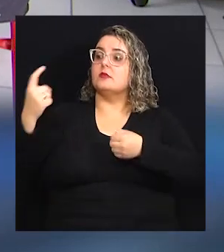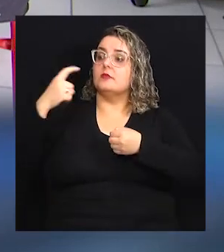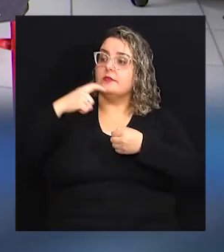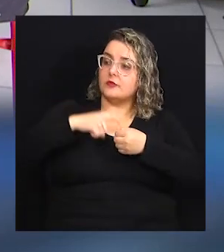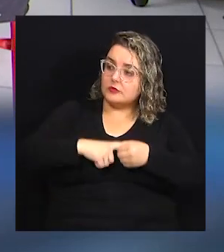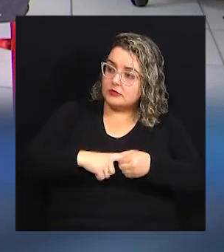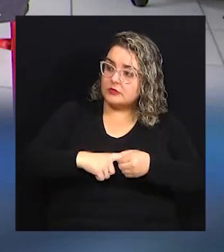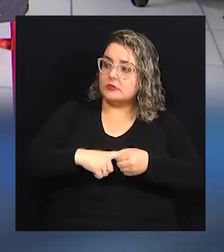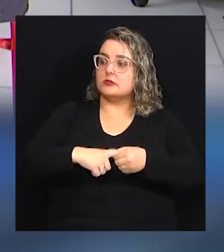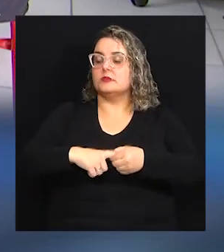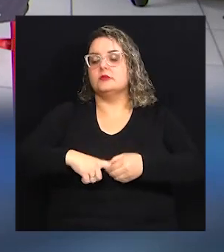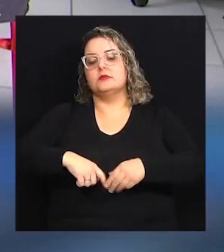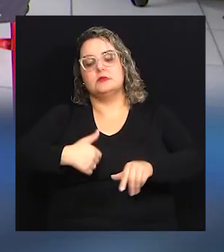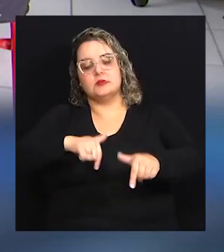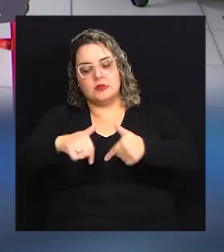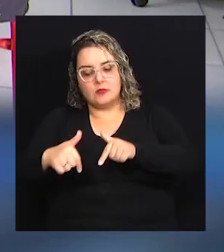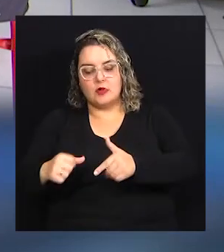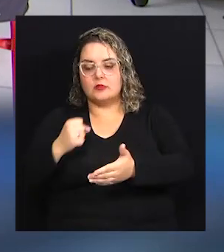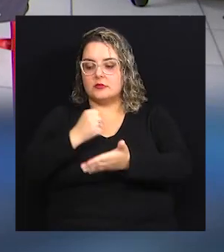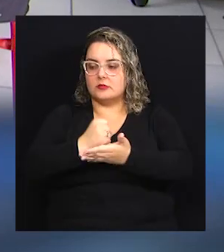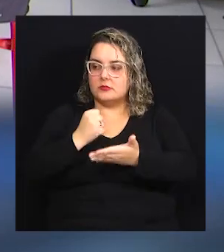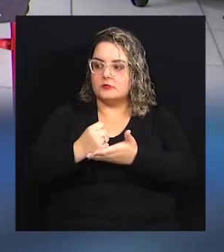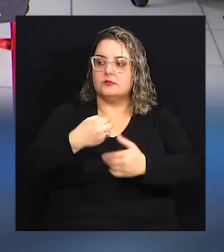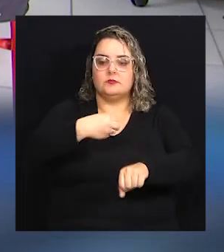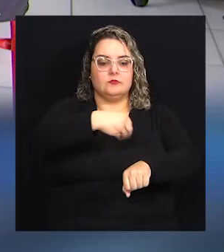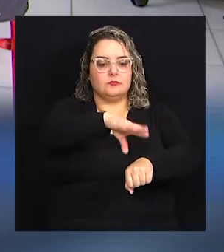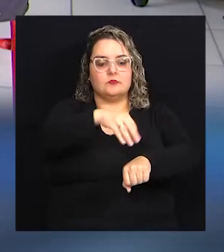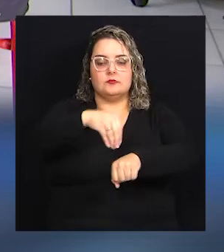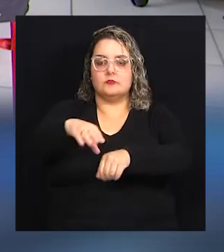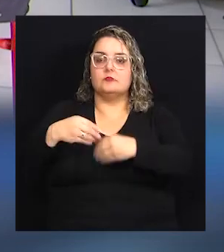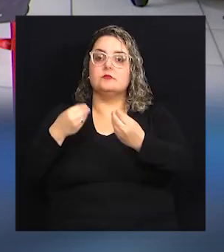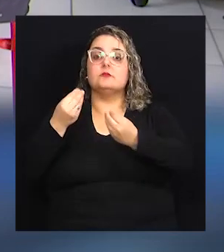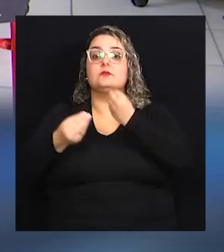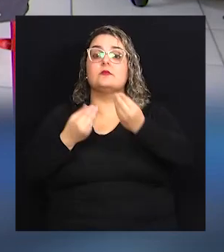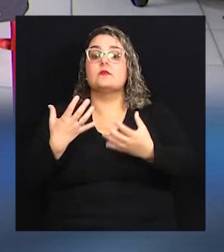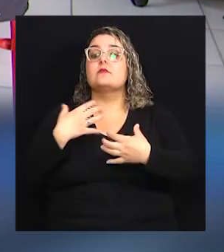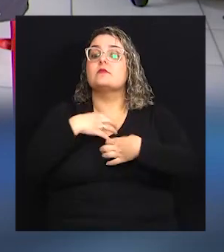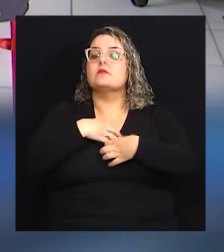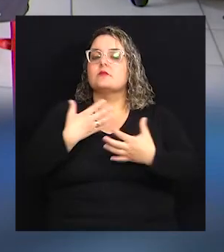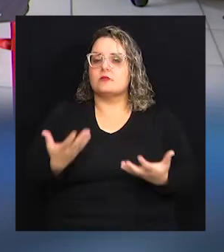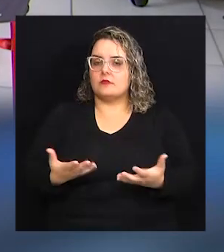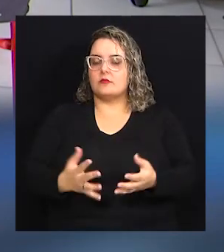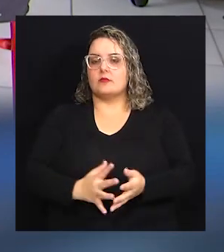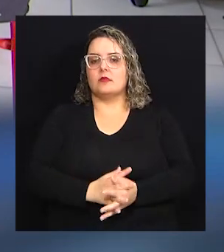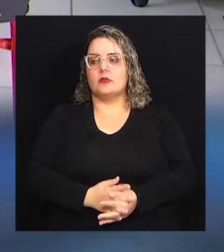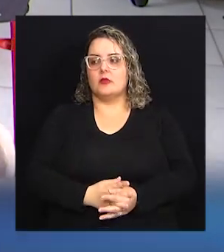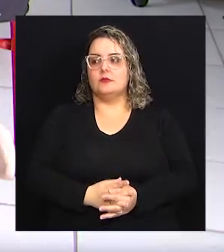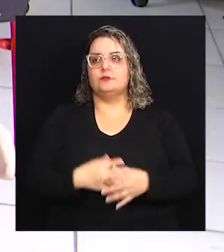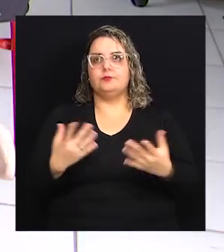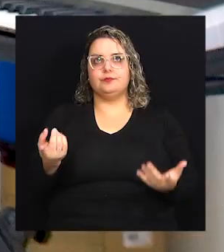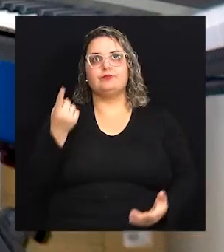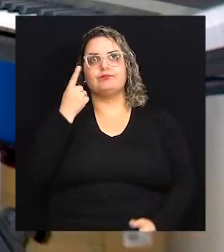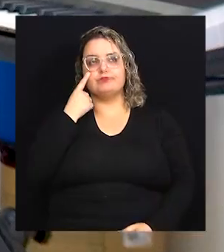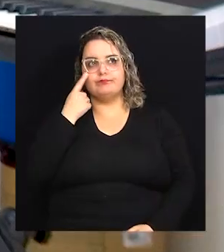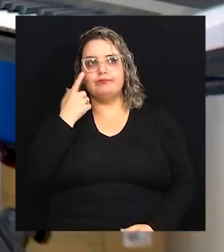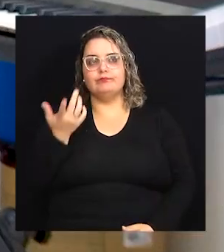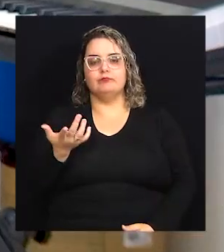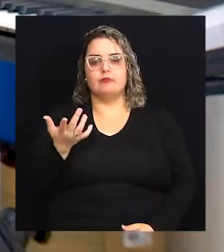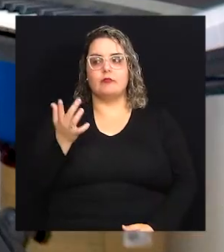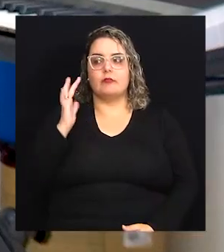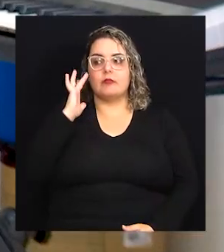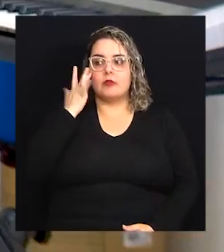e retornando, sendo empregados, sendo encaminhados? Como é essa sensação?